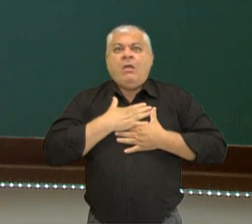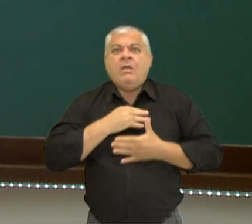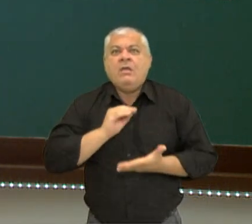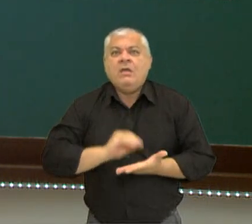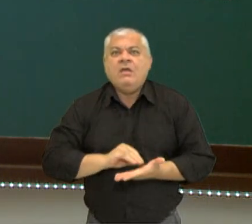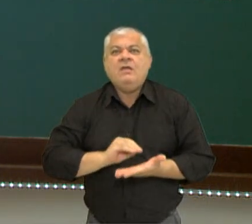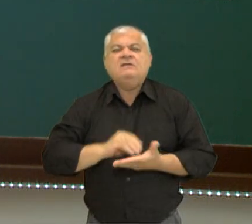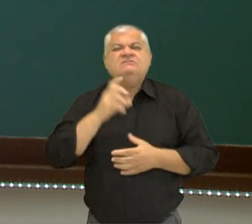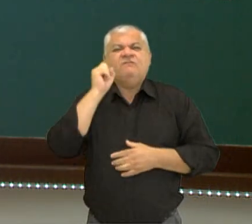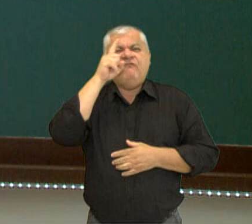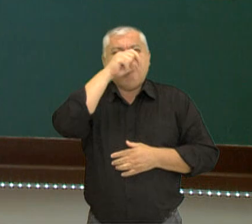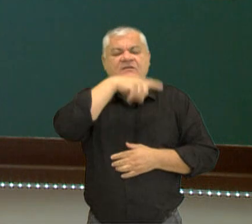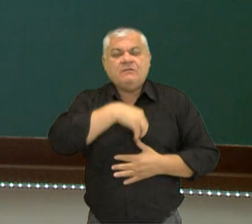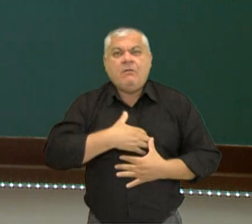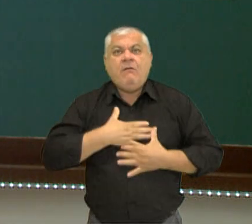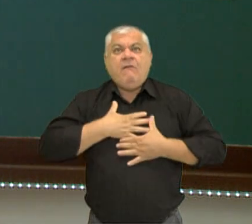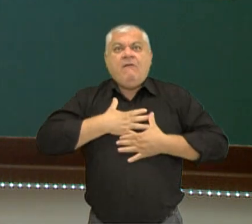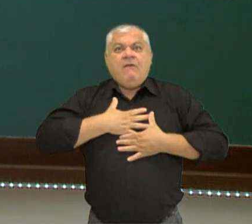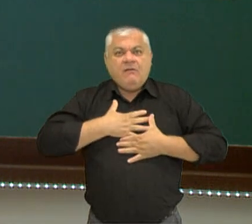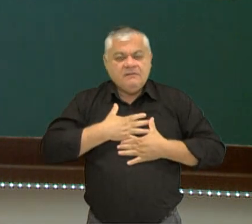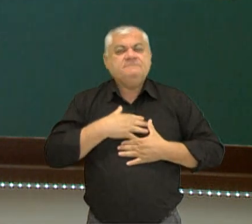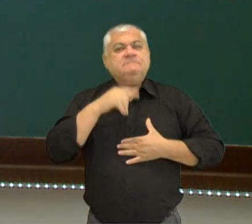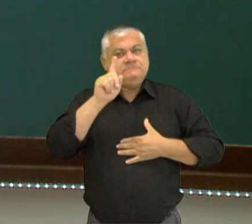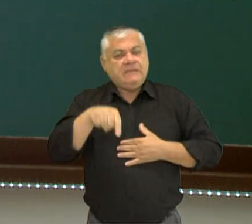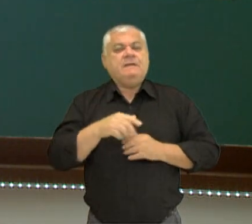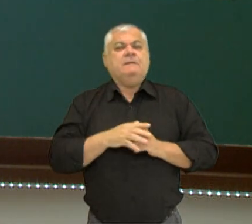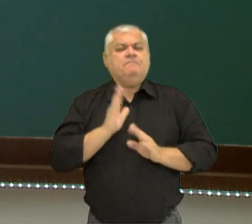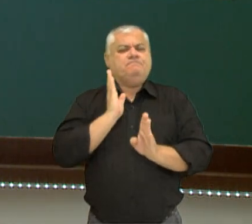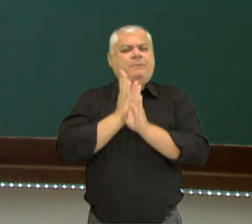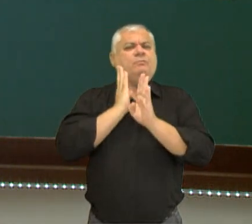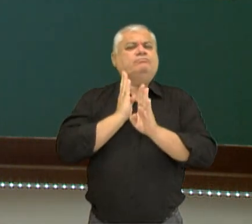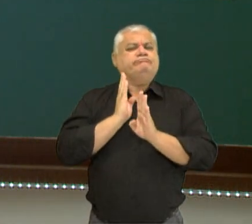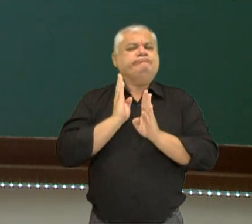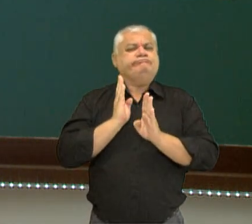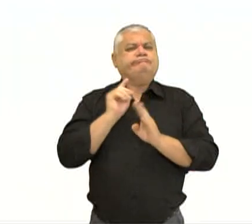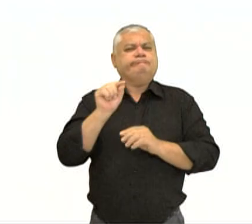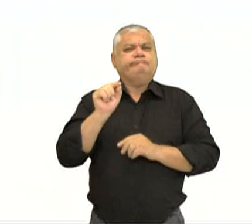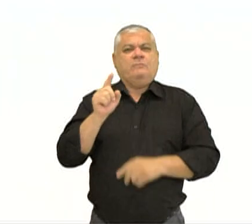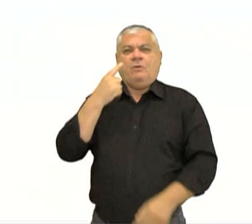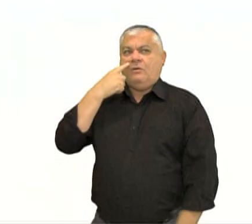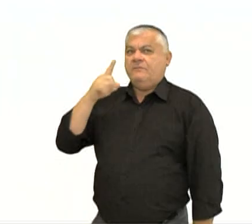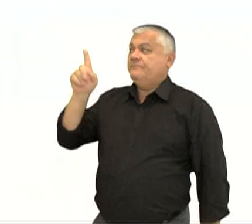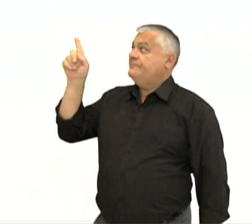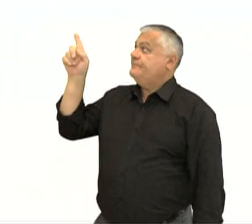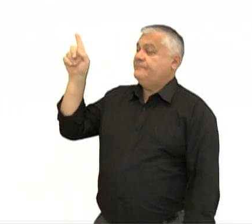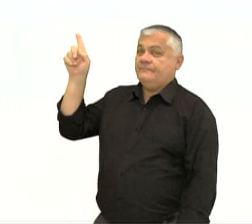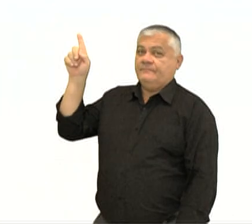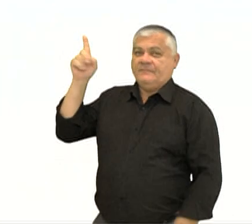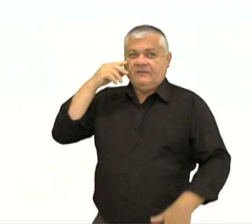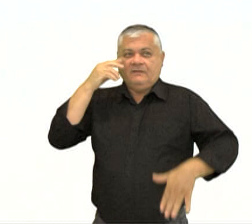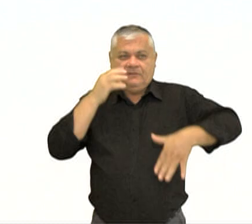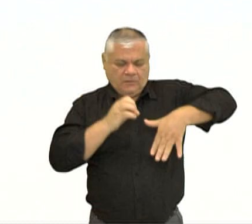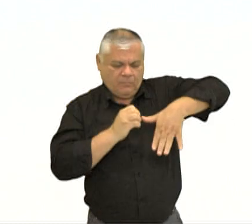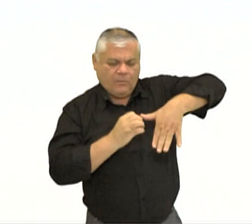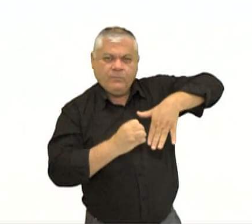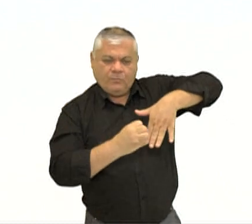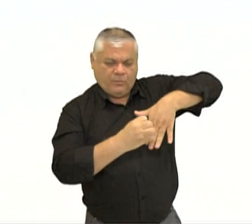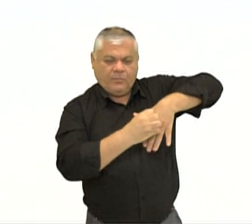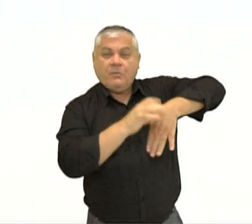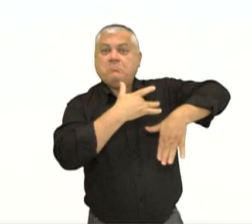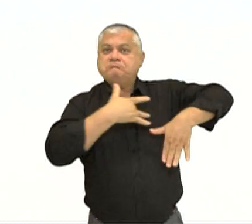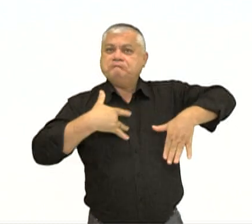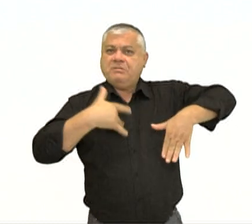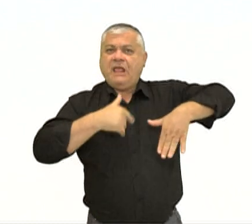Aquela dificuldade para essa pessoa respirar. Então, dá uma olhada aqui nessa imagem. Aqui, alvéolos saudáveis,